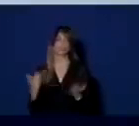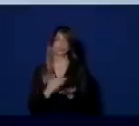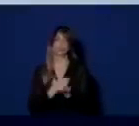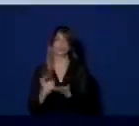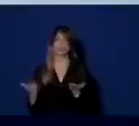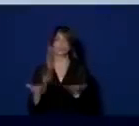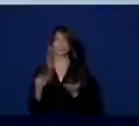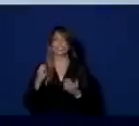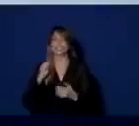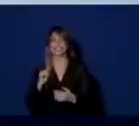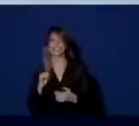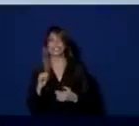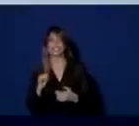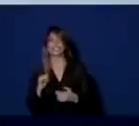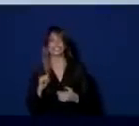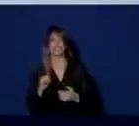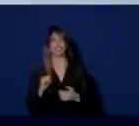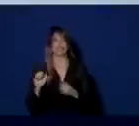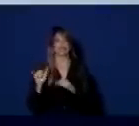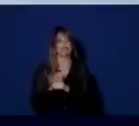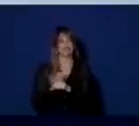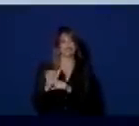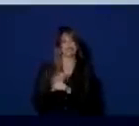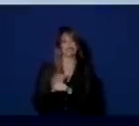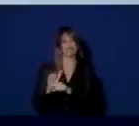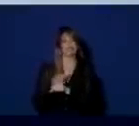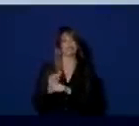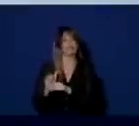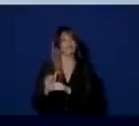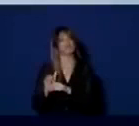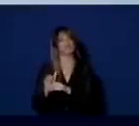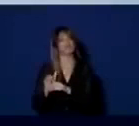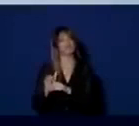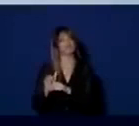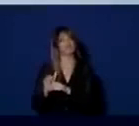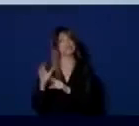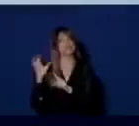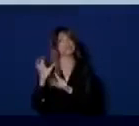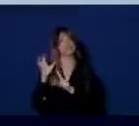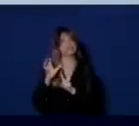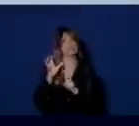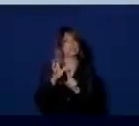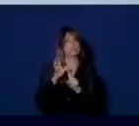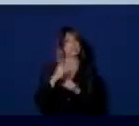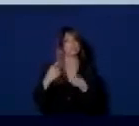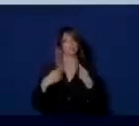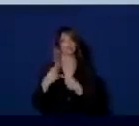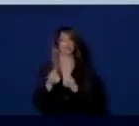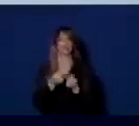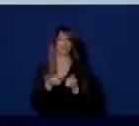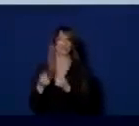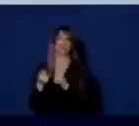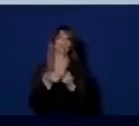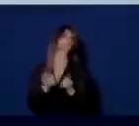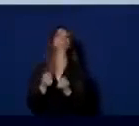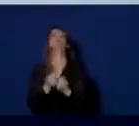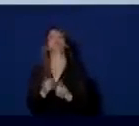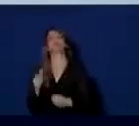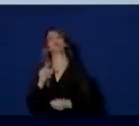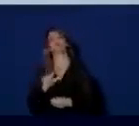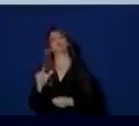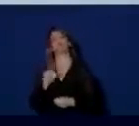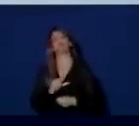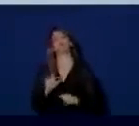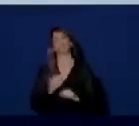se eles forem muito longe nessa estratégia de apertar demais a política monetária. Claramente já